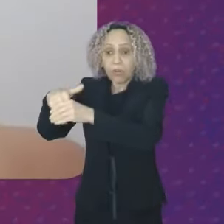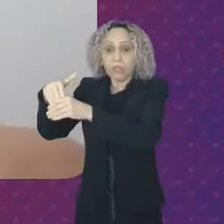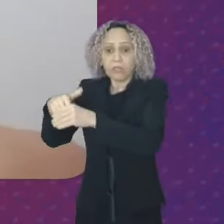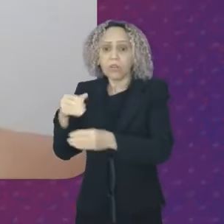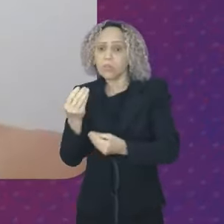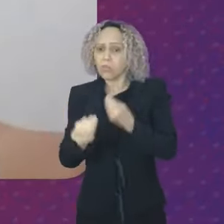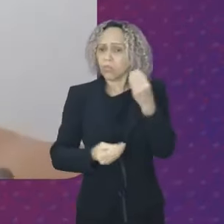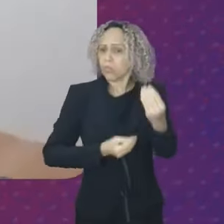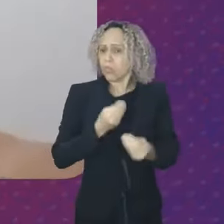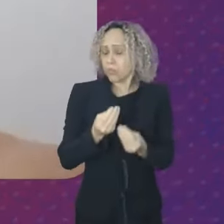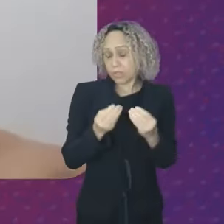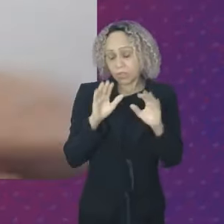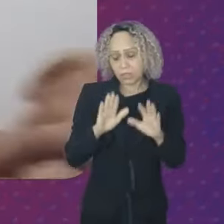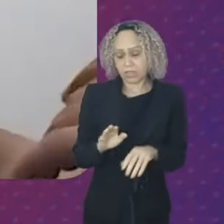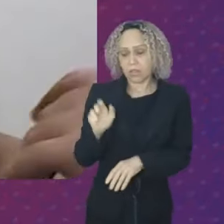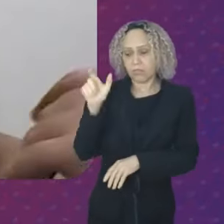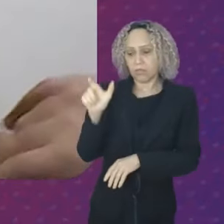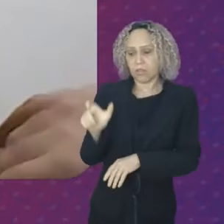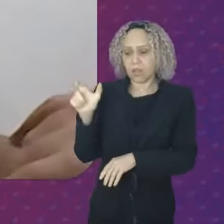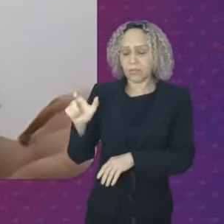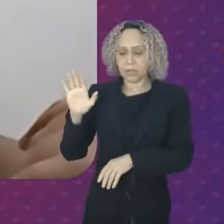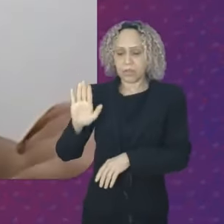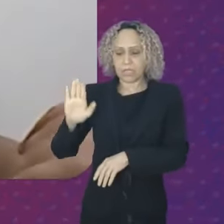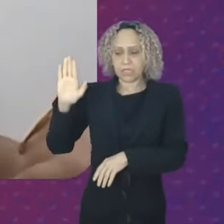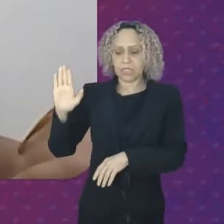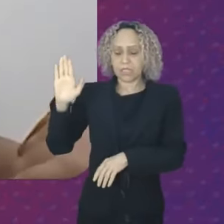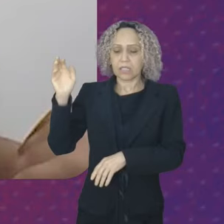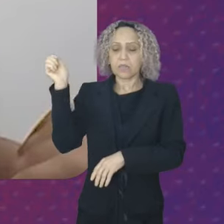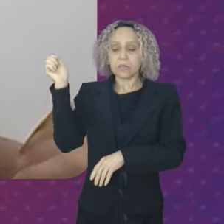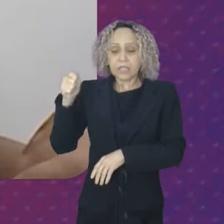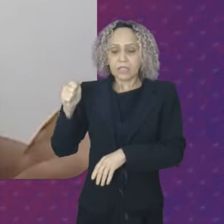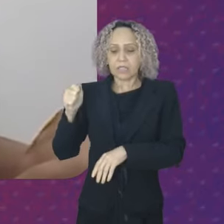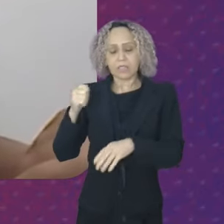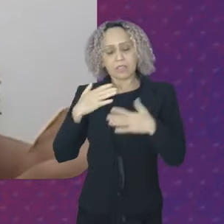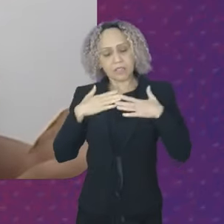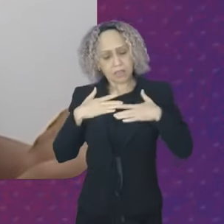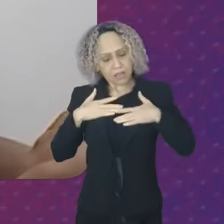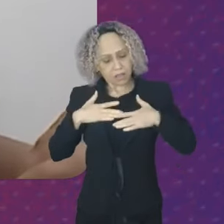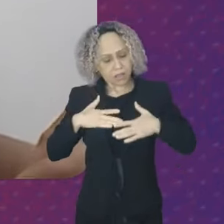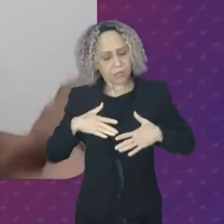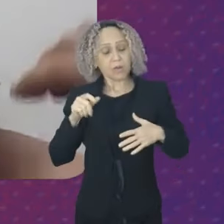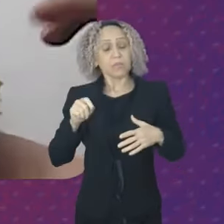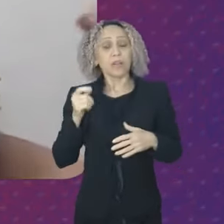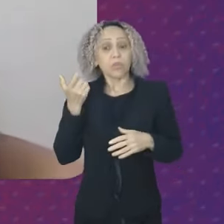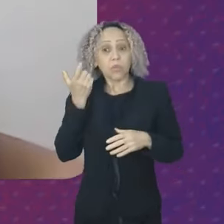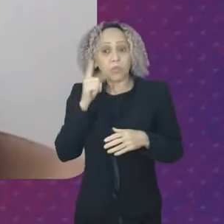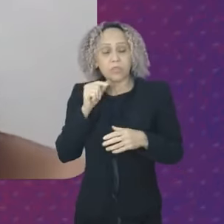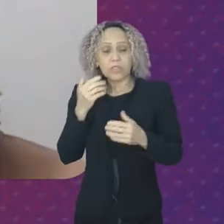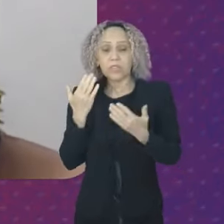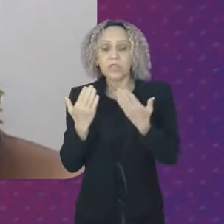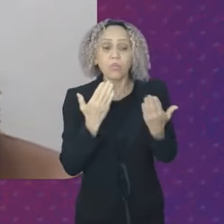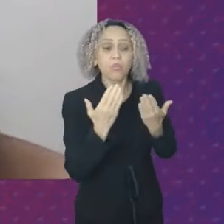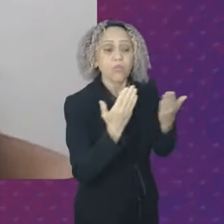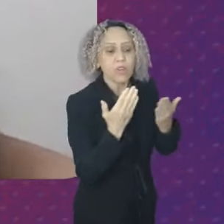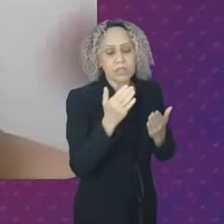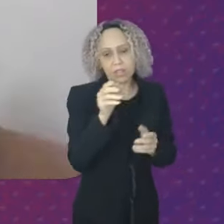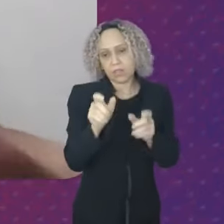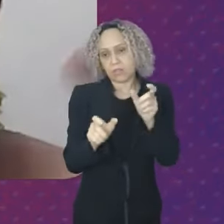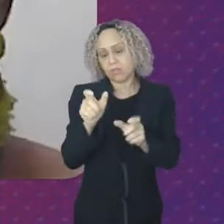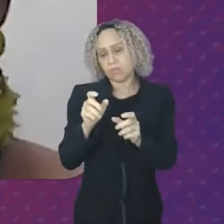que a gente possa ter êxito no resultado eleitoral lá na frente. E aí,